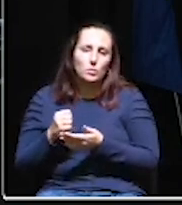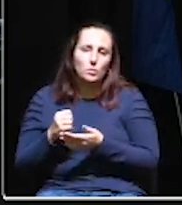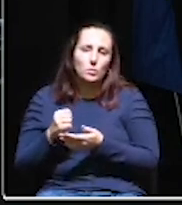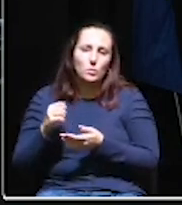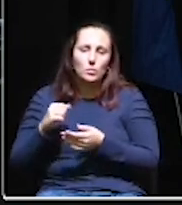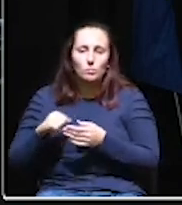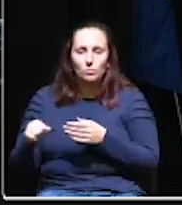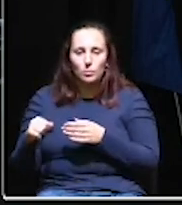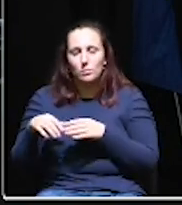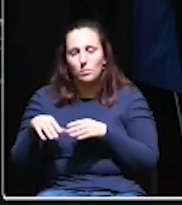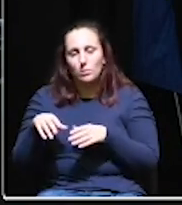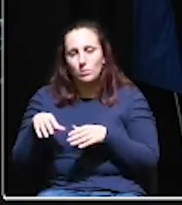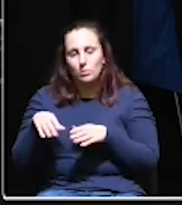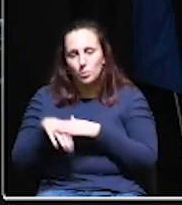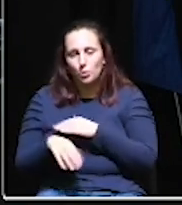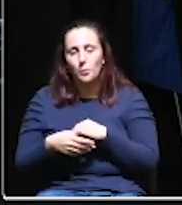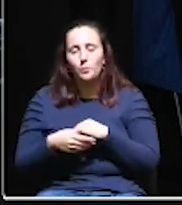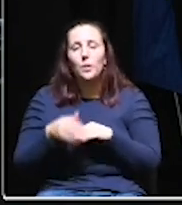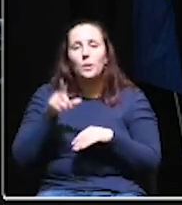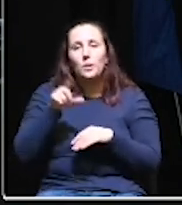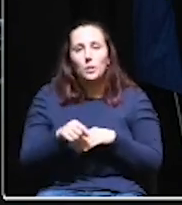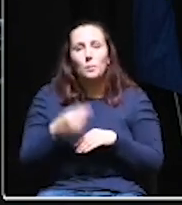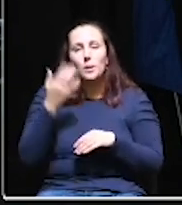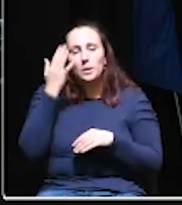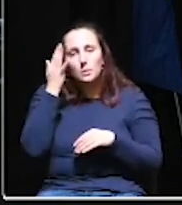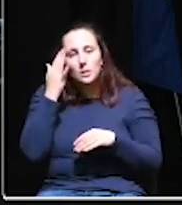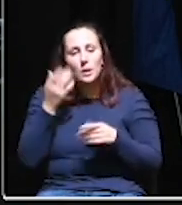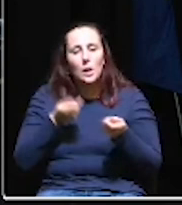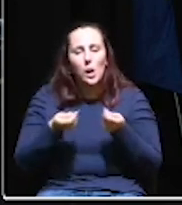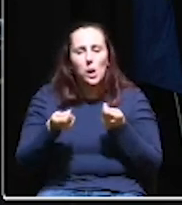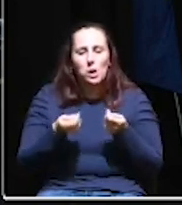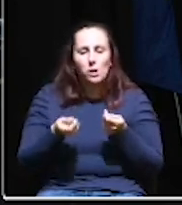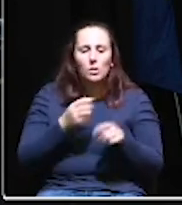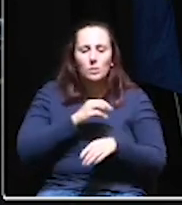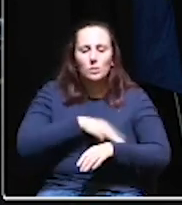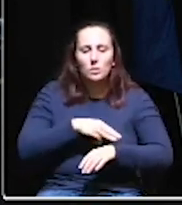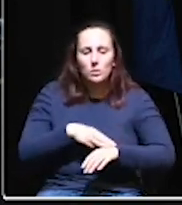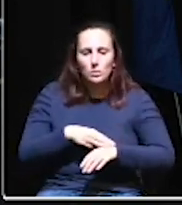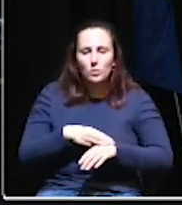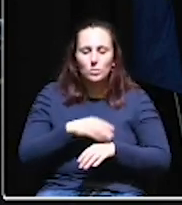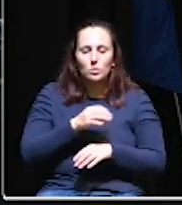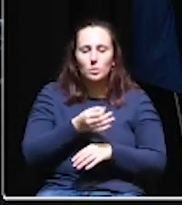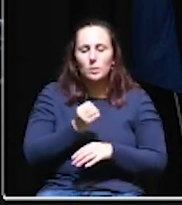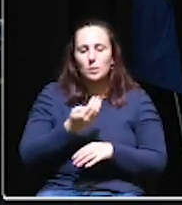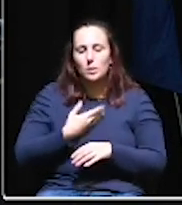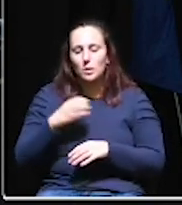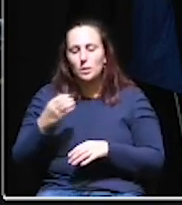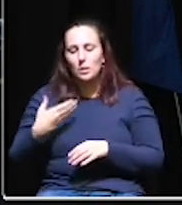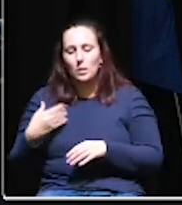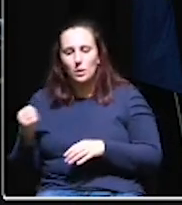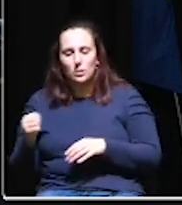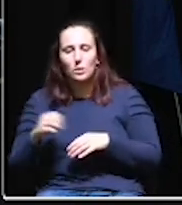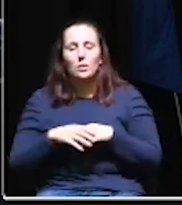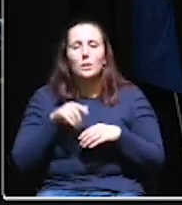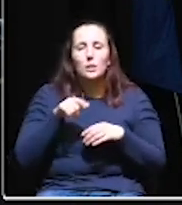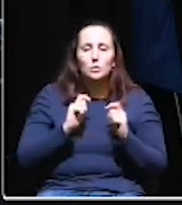também na mobilidade, vemos a inação e a incapacidade de agir deste executivo PSD-CDS. A mobilidade da cidade regrediu.